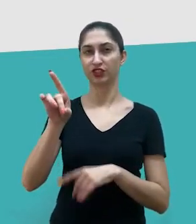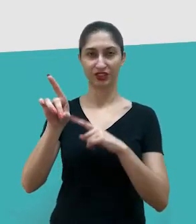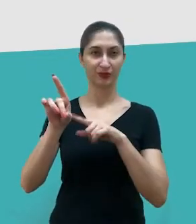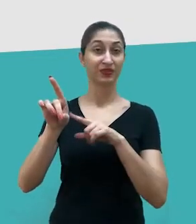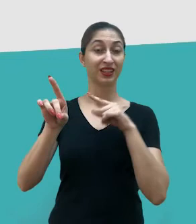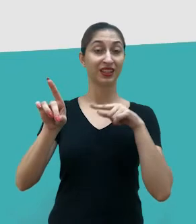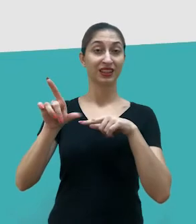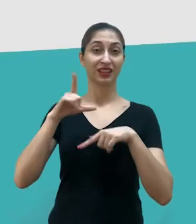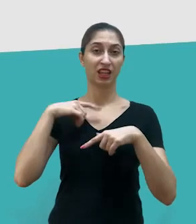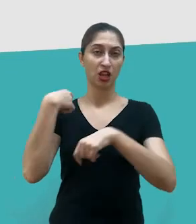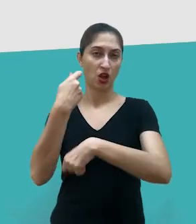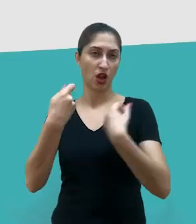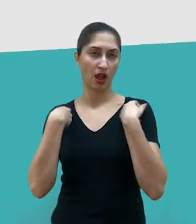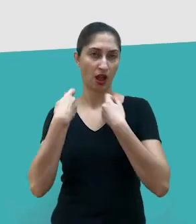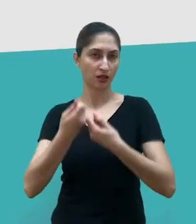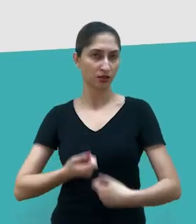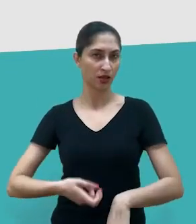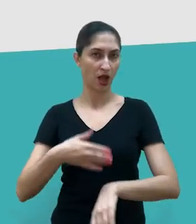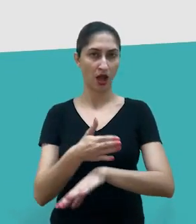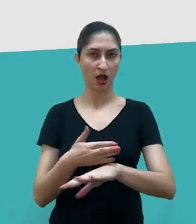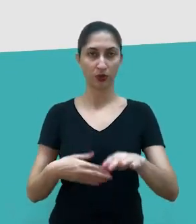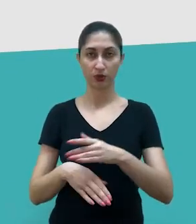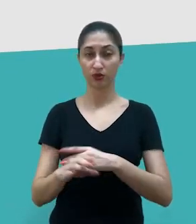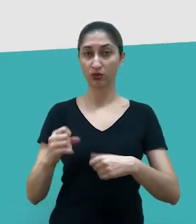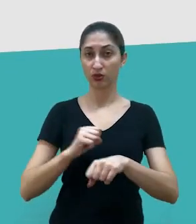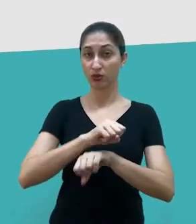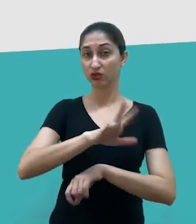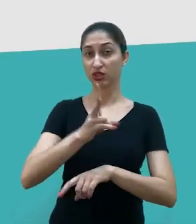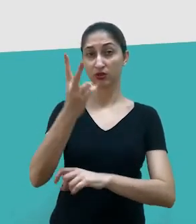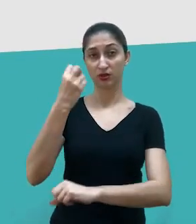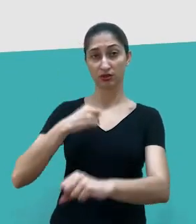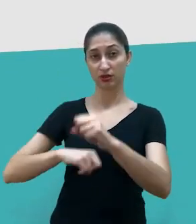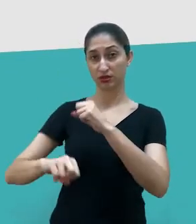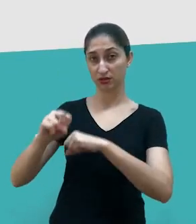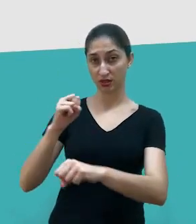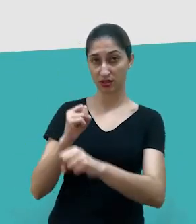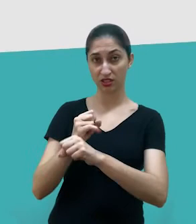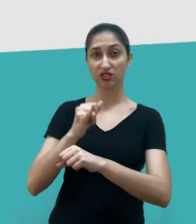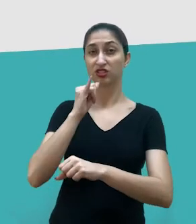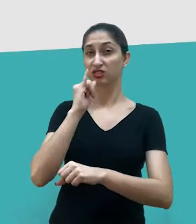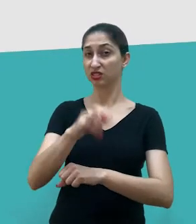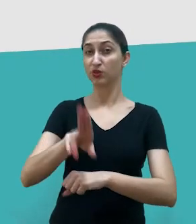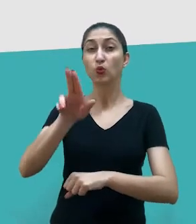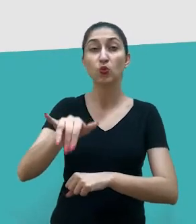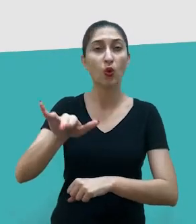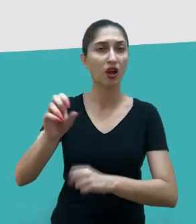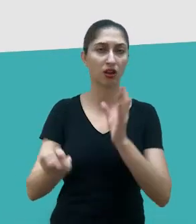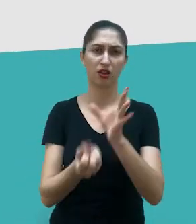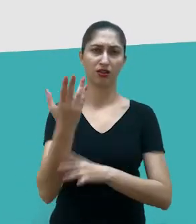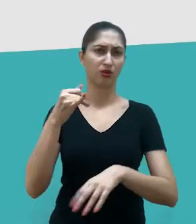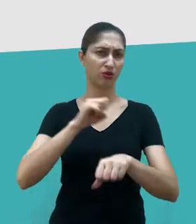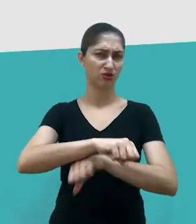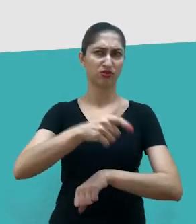conhecida só por casacos de couro, ela acabou há 2 anos atrás de dizer que nunca mais vai produzir couro.